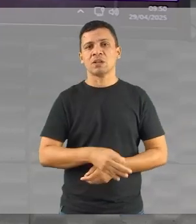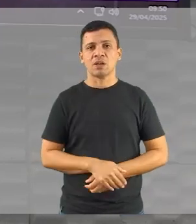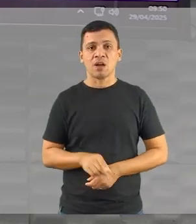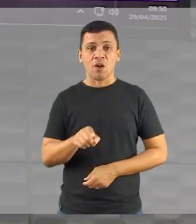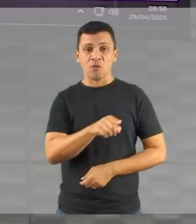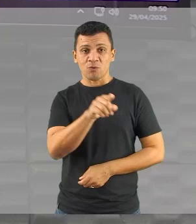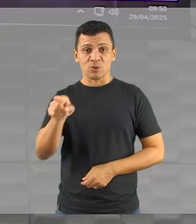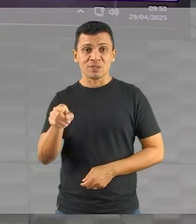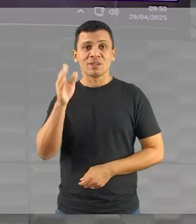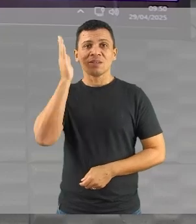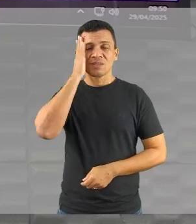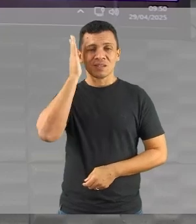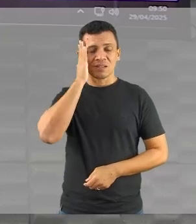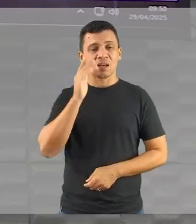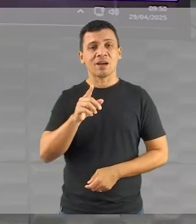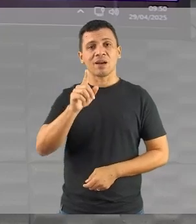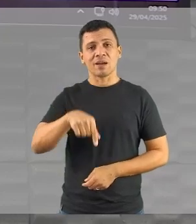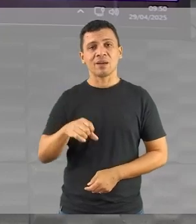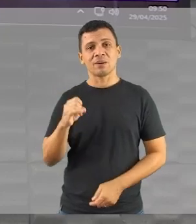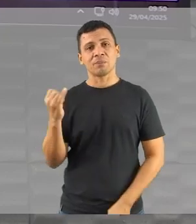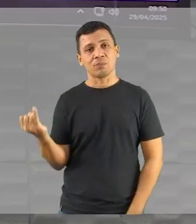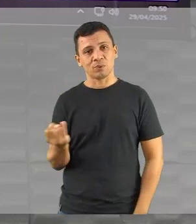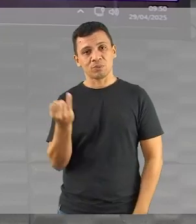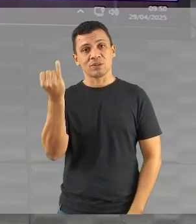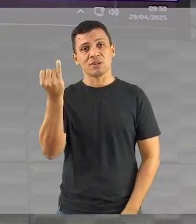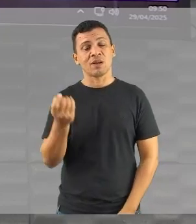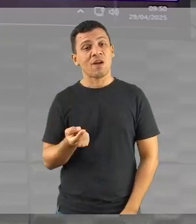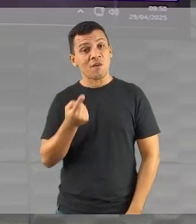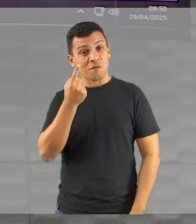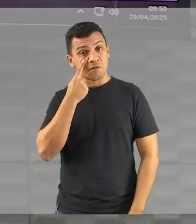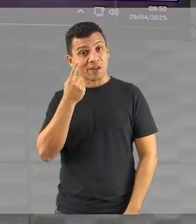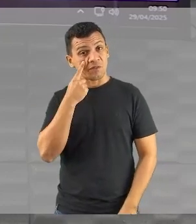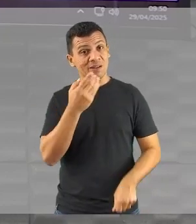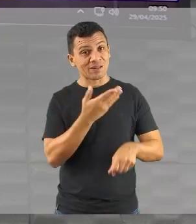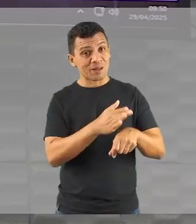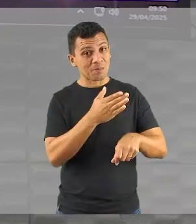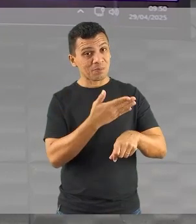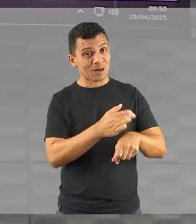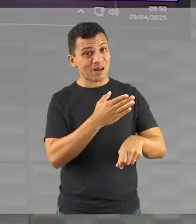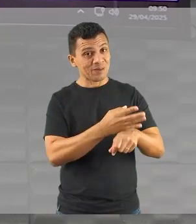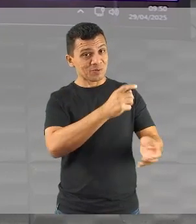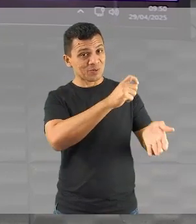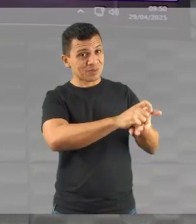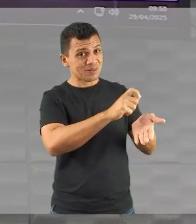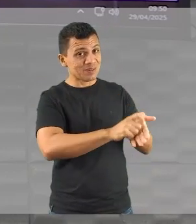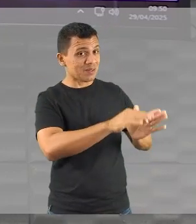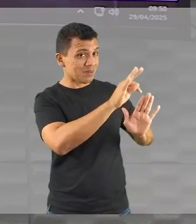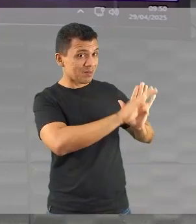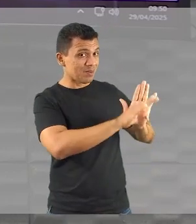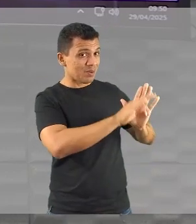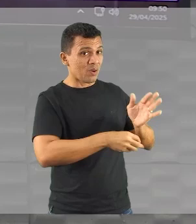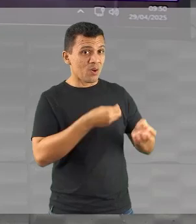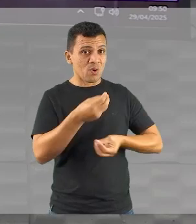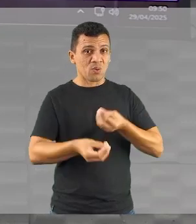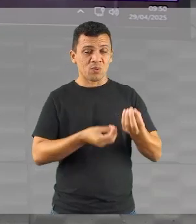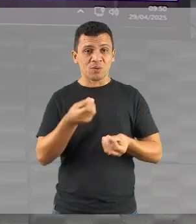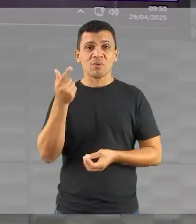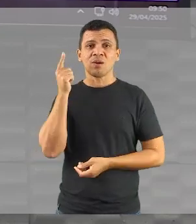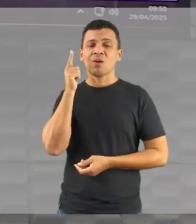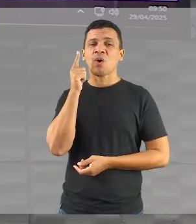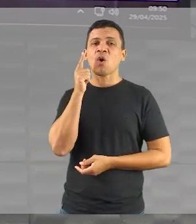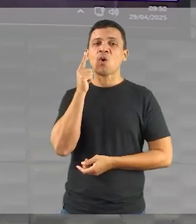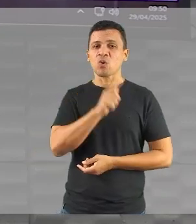vocês entenderem que isso é importante, mas vocês têm que verificar na prática, na produção textual, como que eu consigo dar conta e